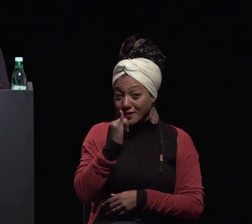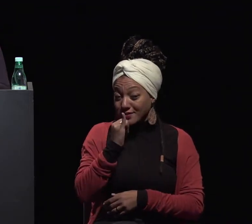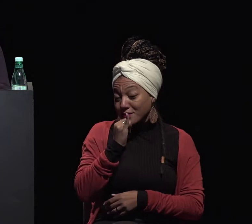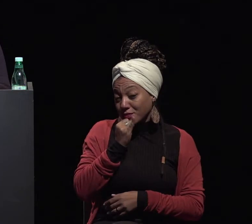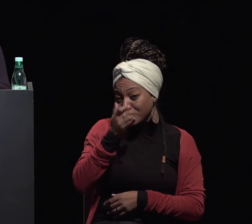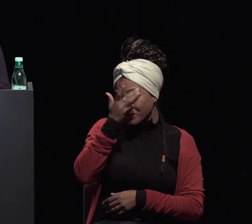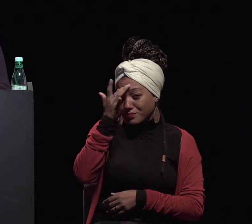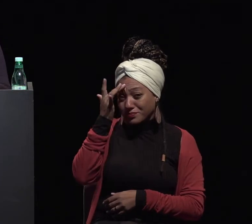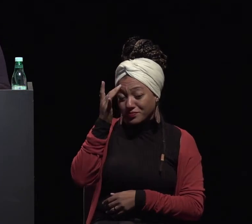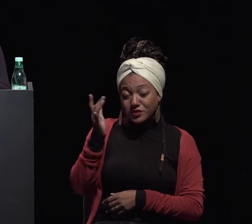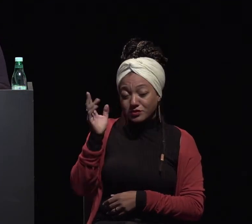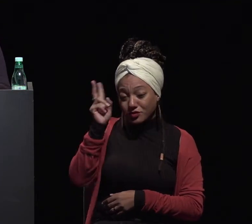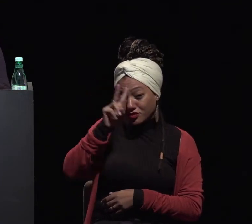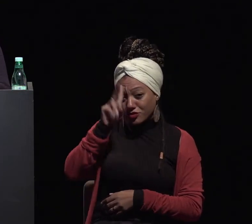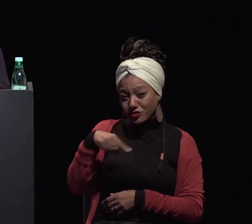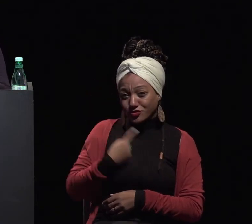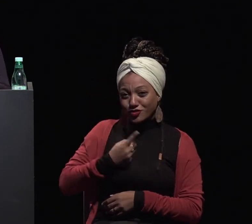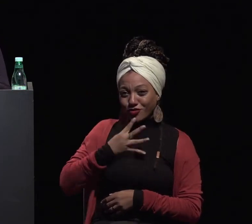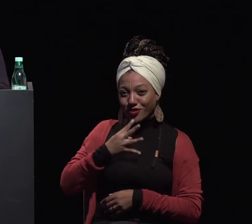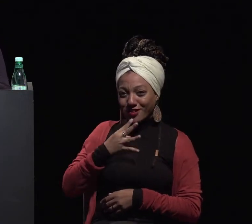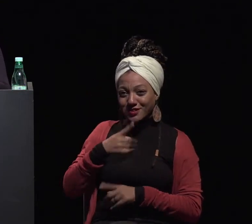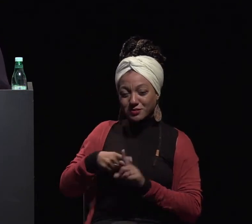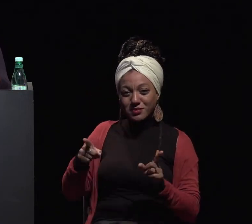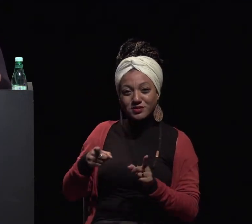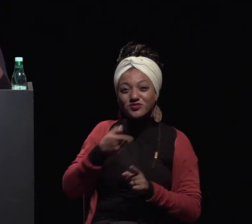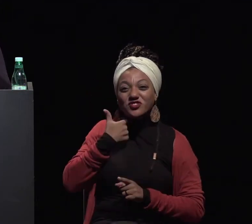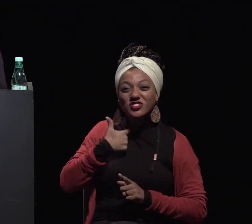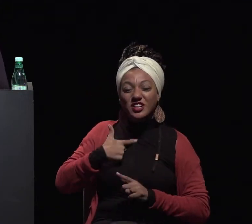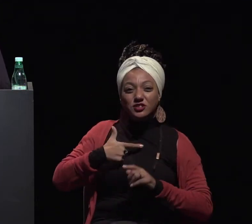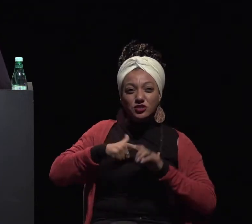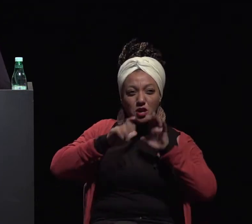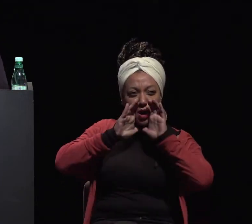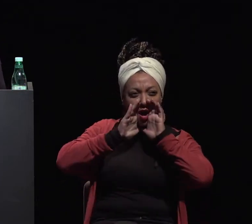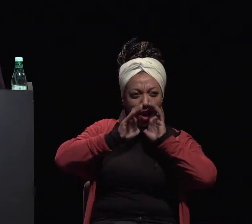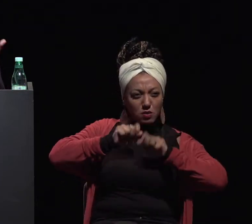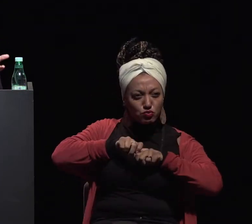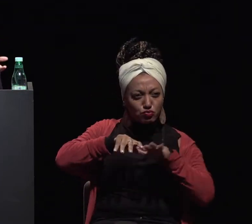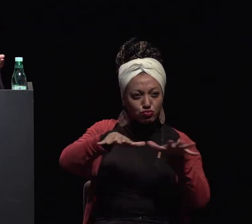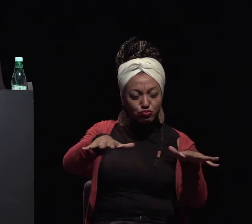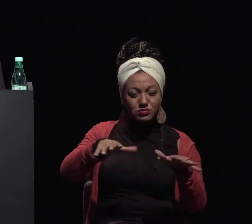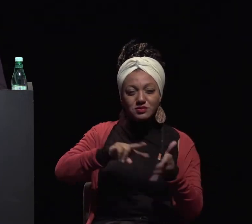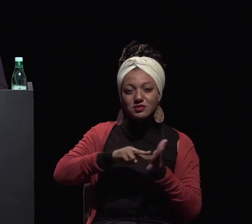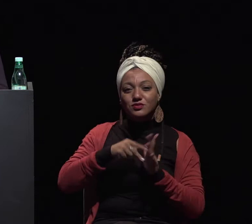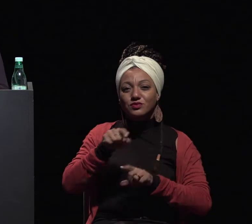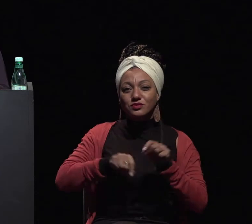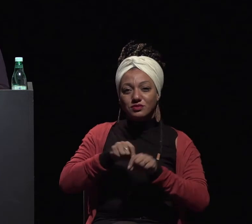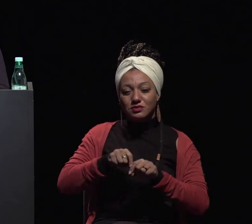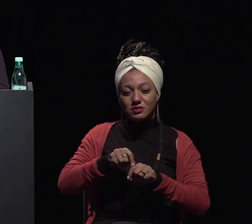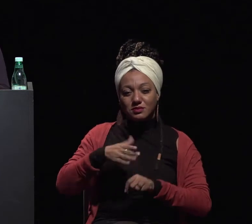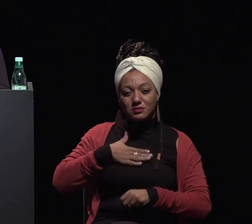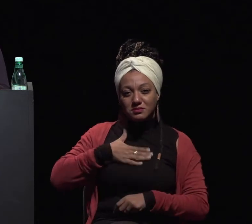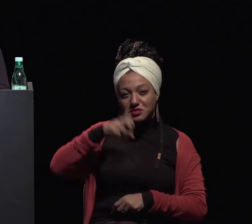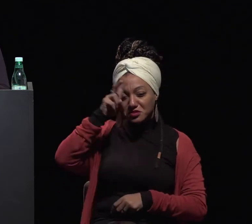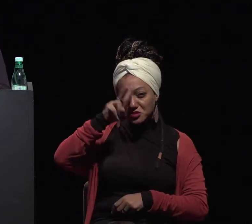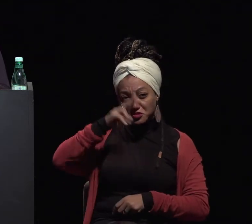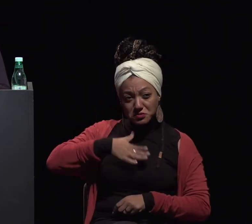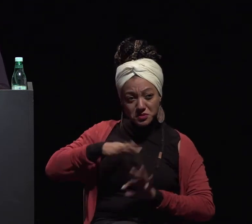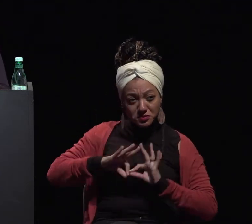conhece, eu também estou falando dessa história que é minha, que é da minha família, que é da minha